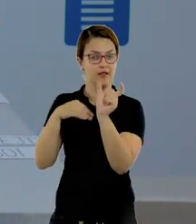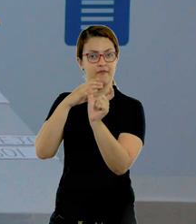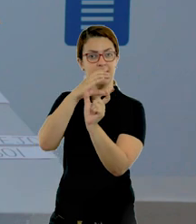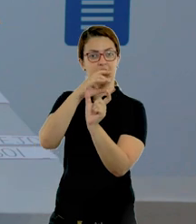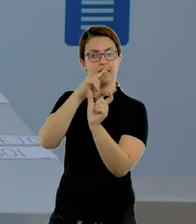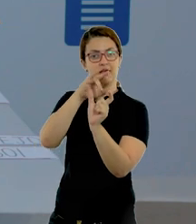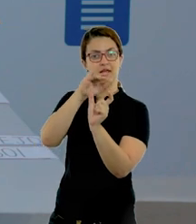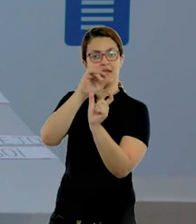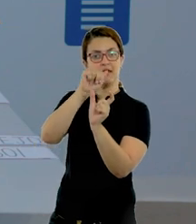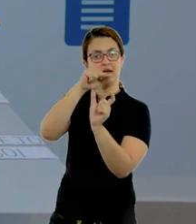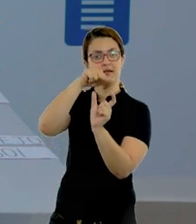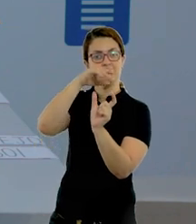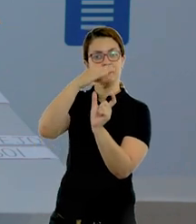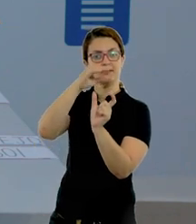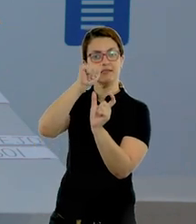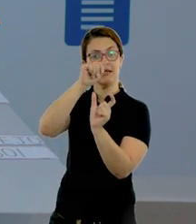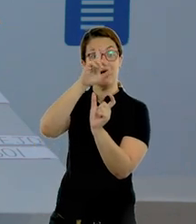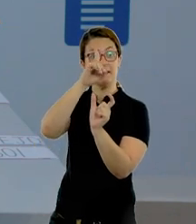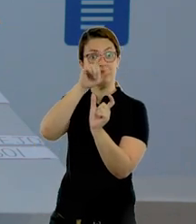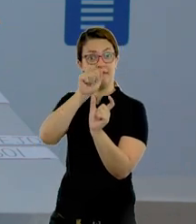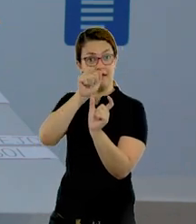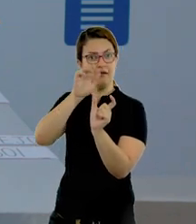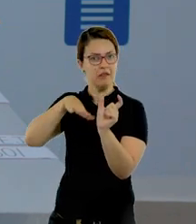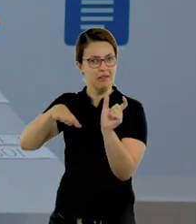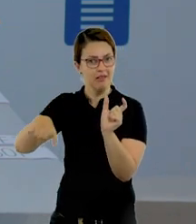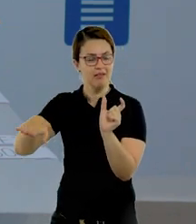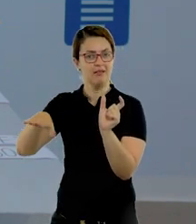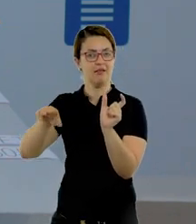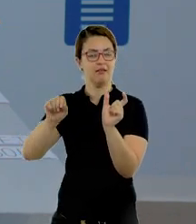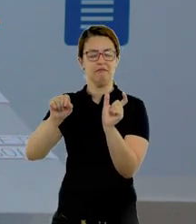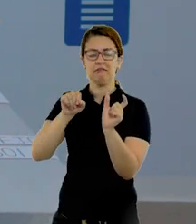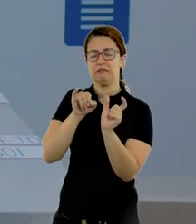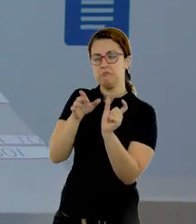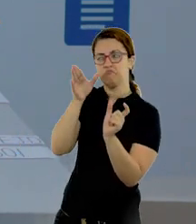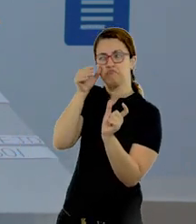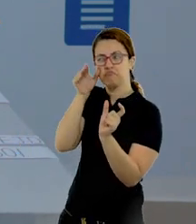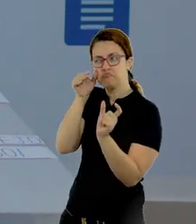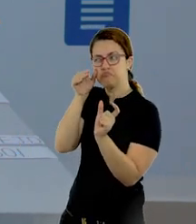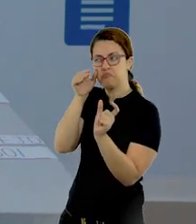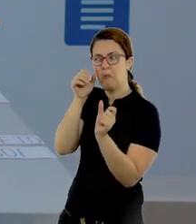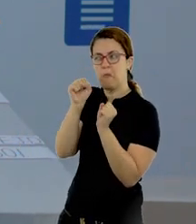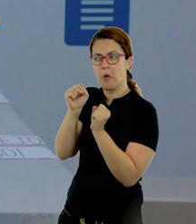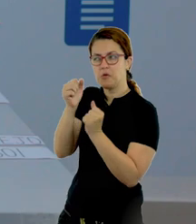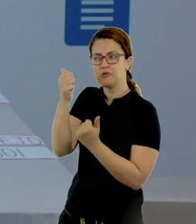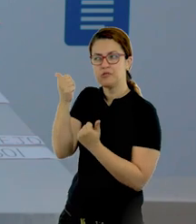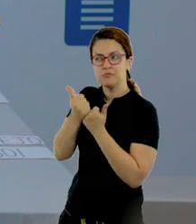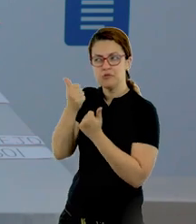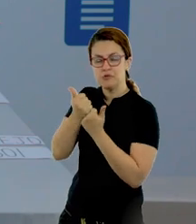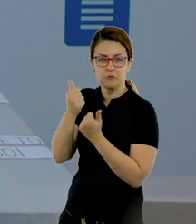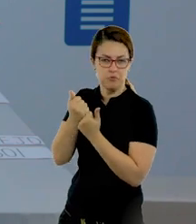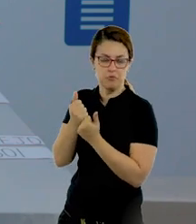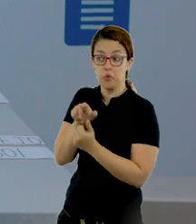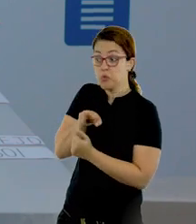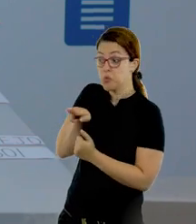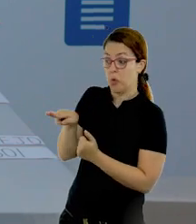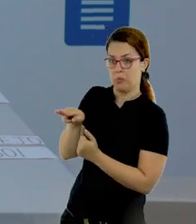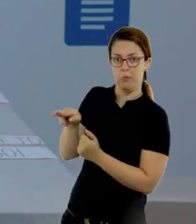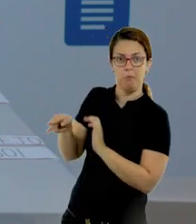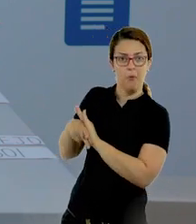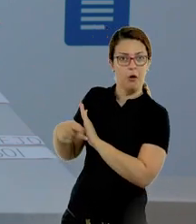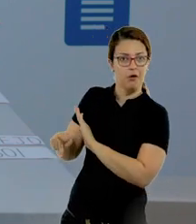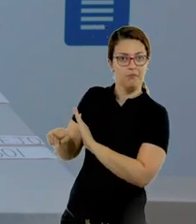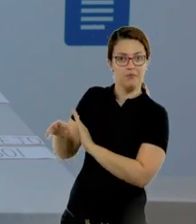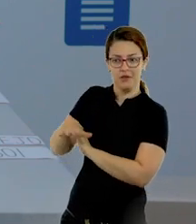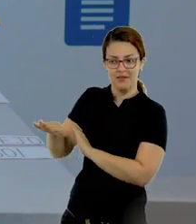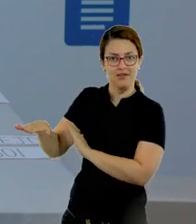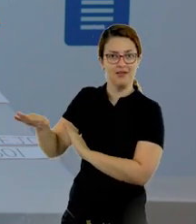fim, aparece criançada. Se o pai ou a mãe achar interessante, eles podem substituir essa palavra